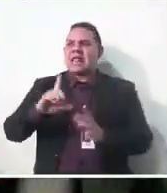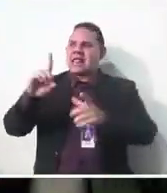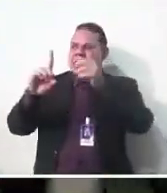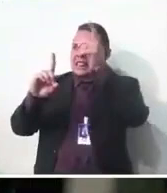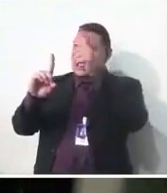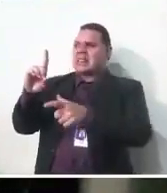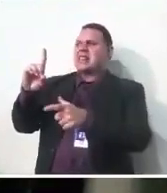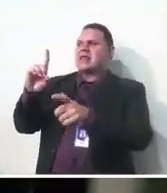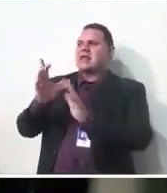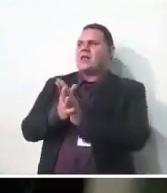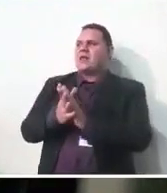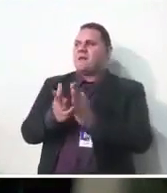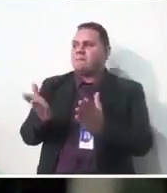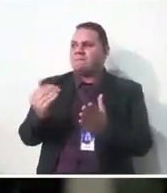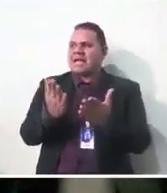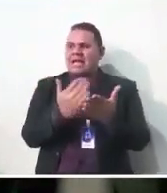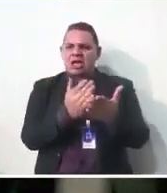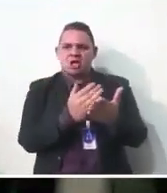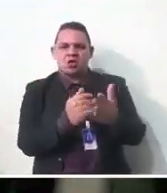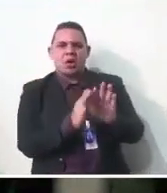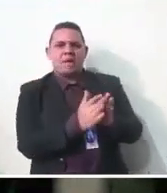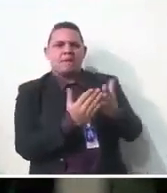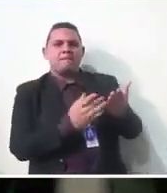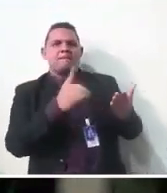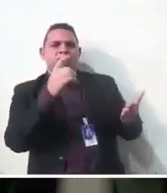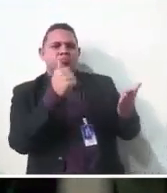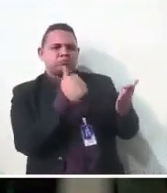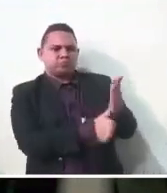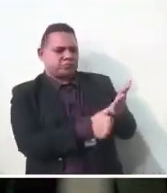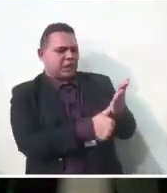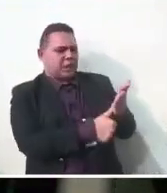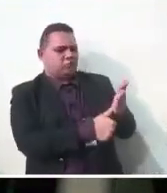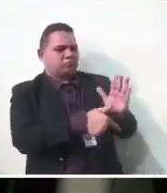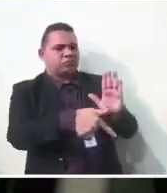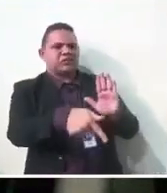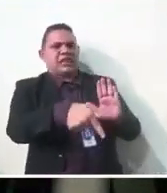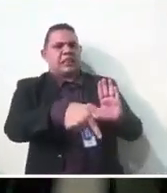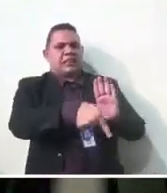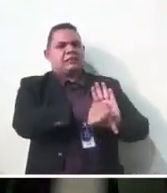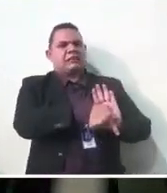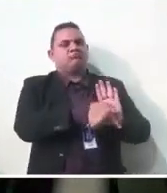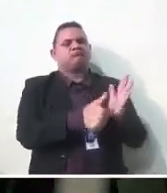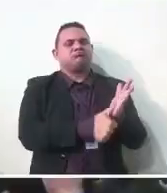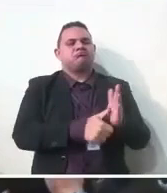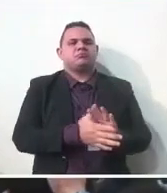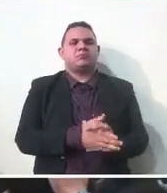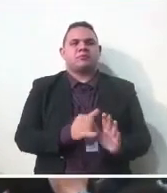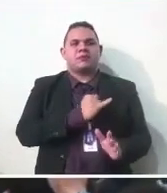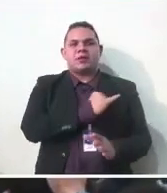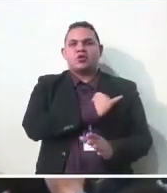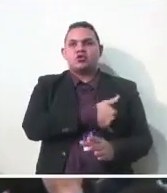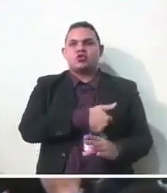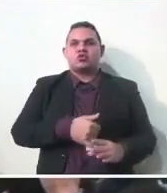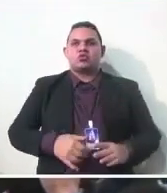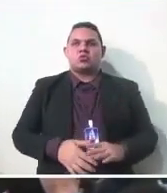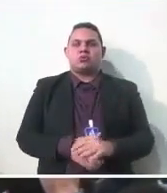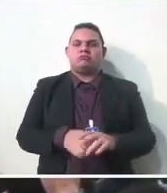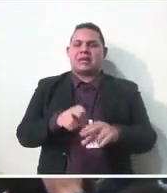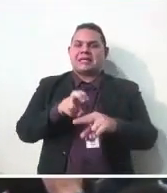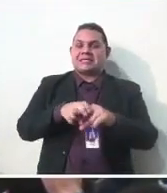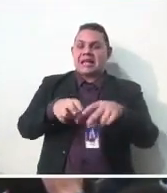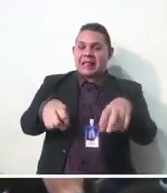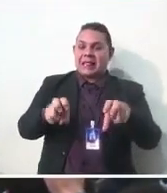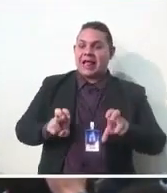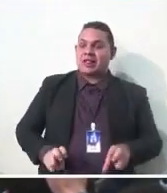digno de tomar o livro, de quebrar o selo e de o ler. Aí João diz que ele vai diante do que estava sentado no